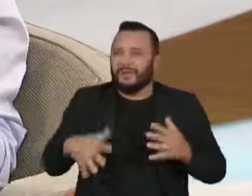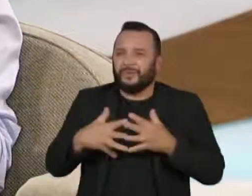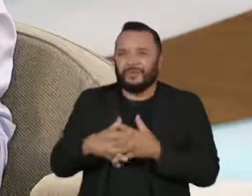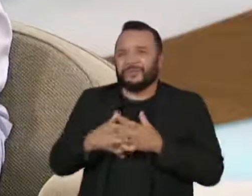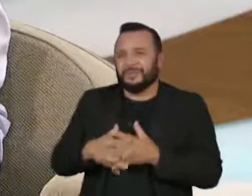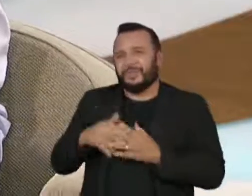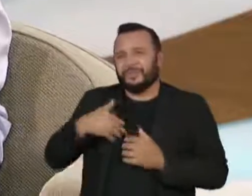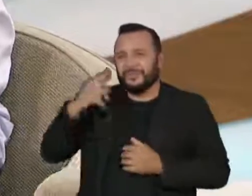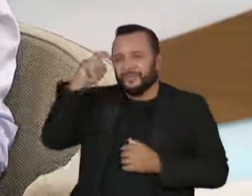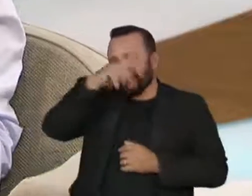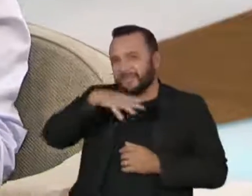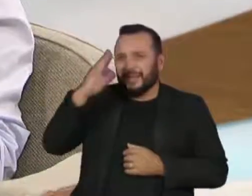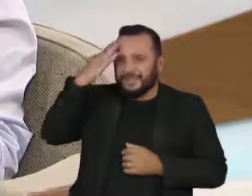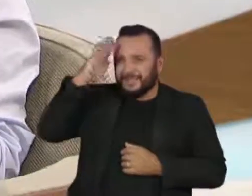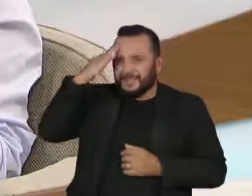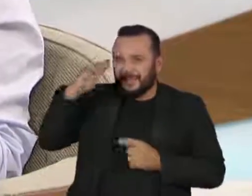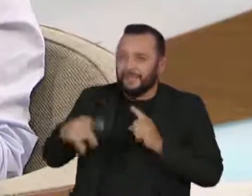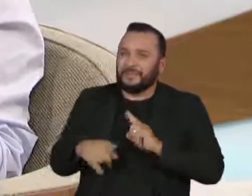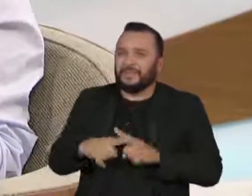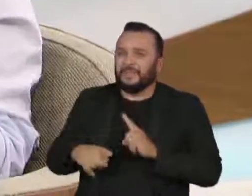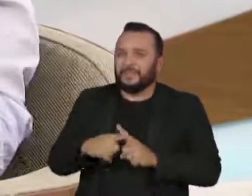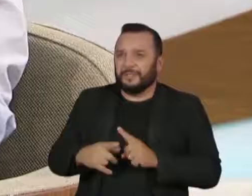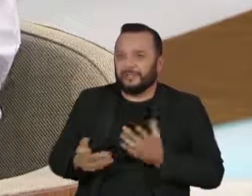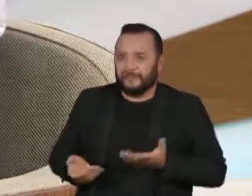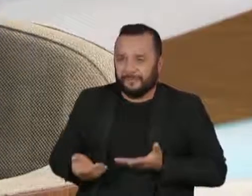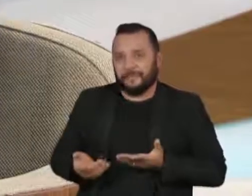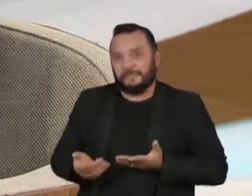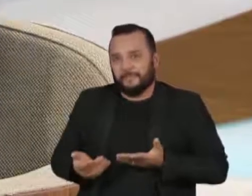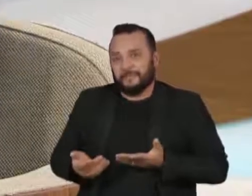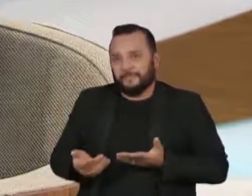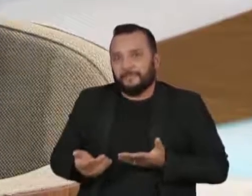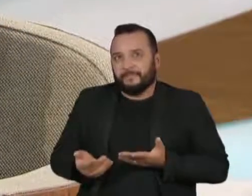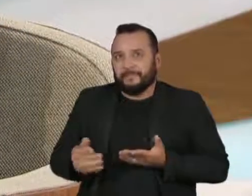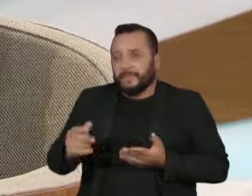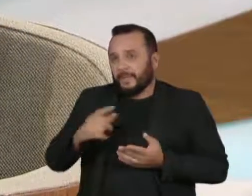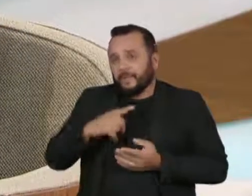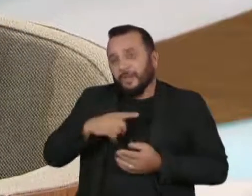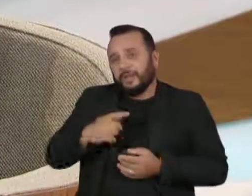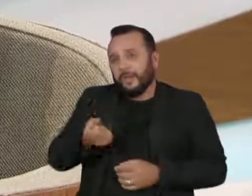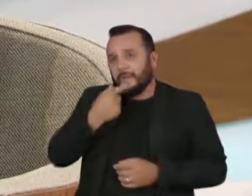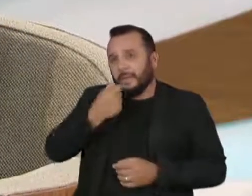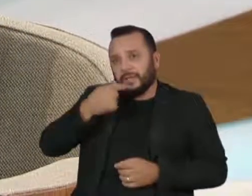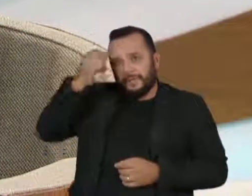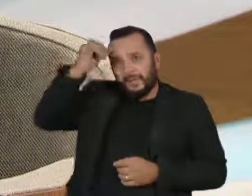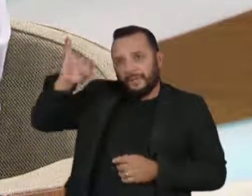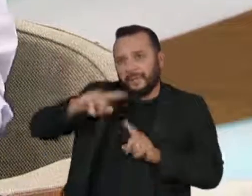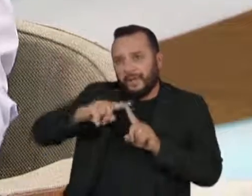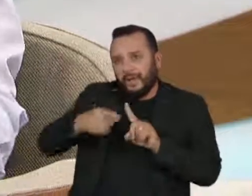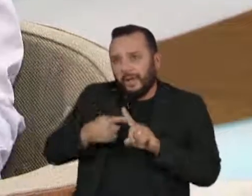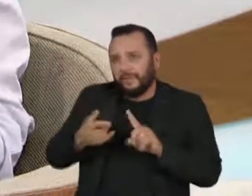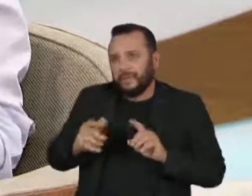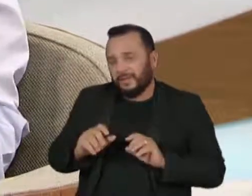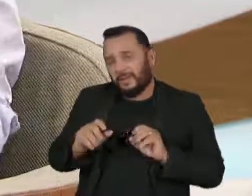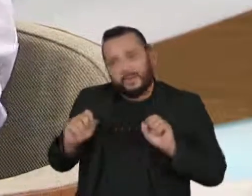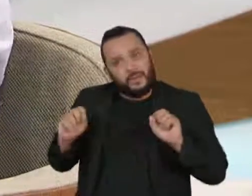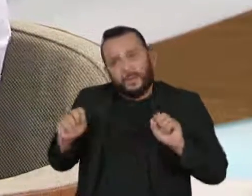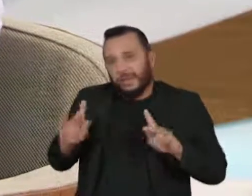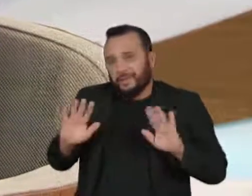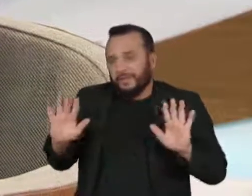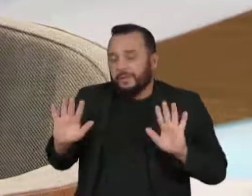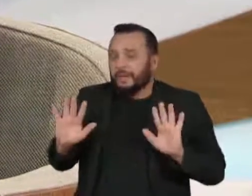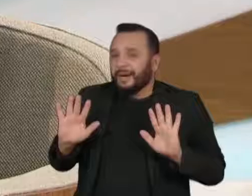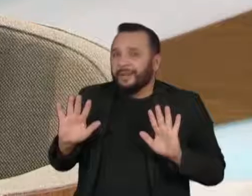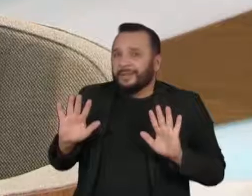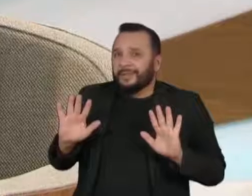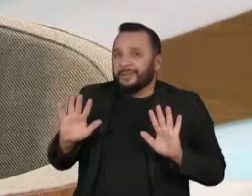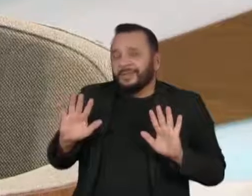o argumento deles. Porque, na verdade, é o seguinte, primeiro que há métodos contraceptivos que você pode usar, então, enfim. Agora,